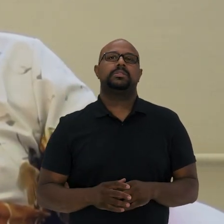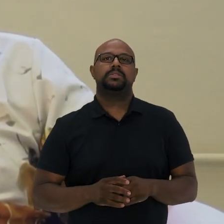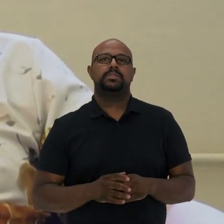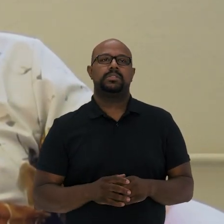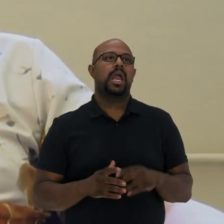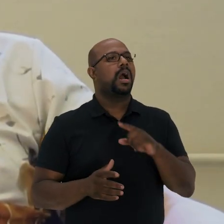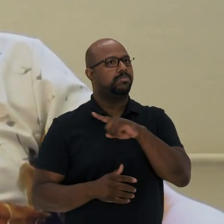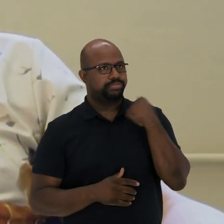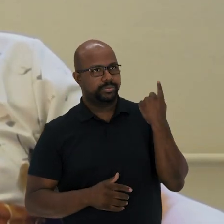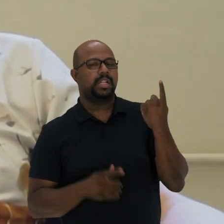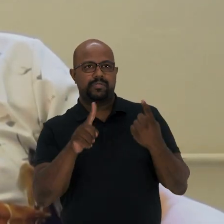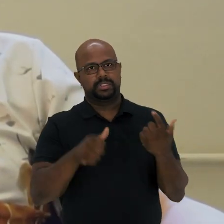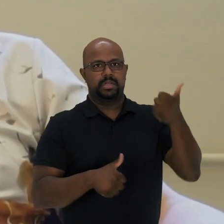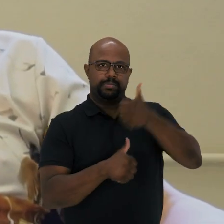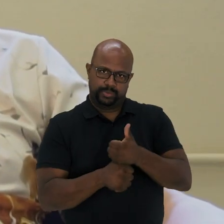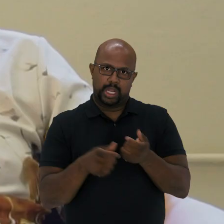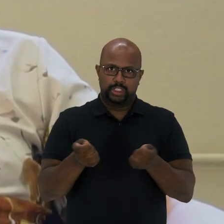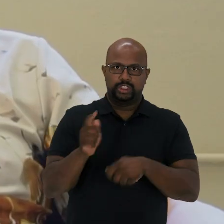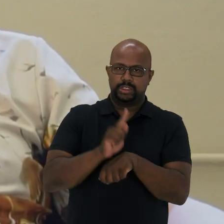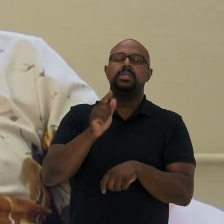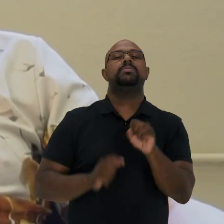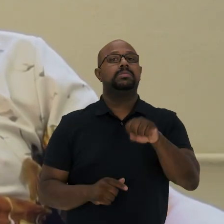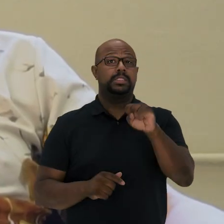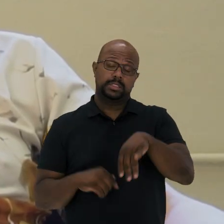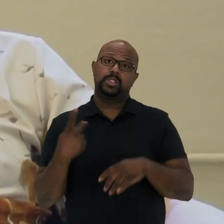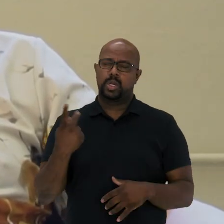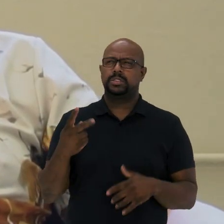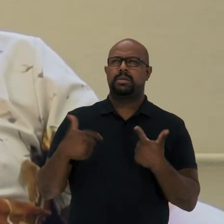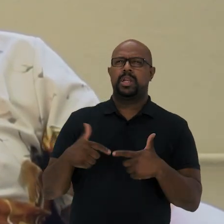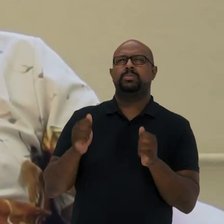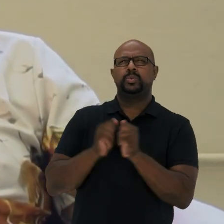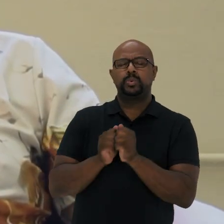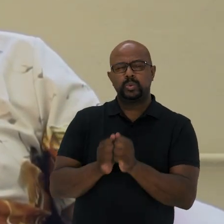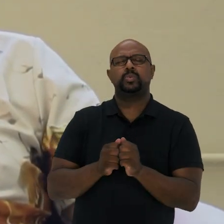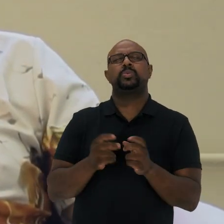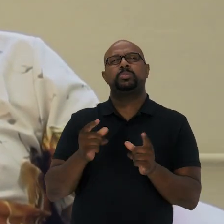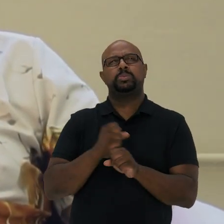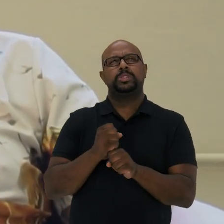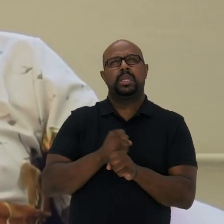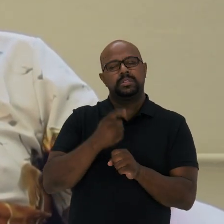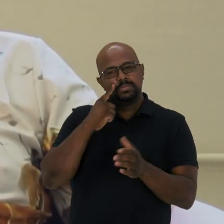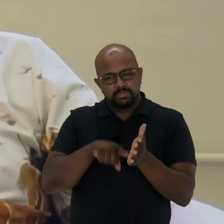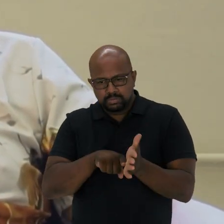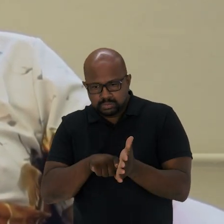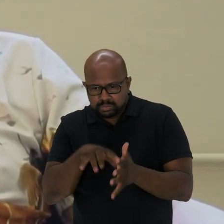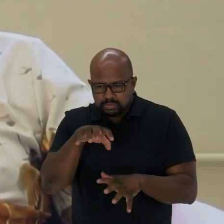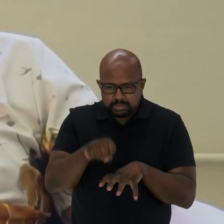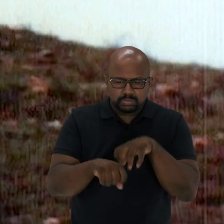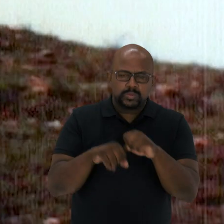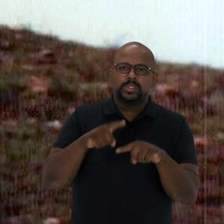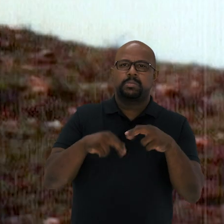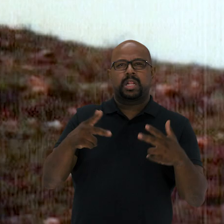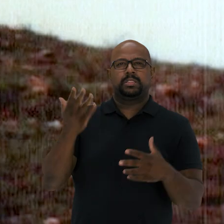há o falecimento dele, você assume a direção? Sim, nós trabalhamos juntos durante um tempo lá, fazendo levantamento da